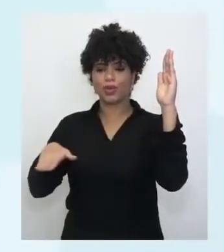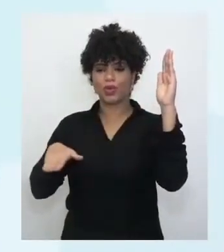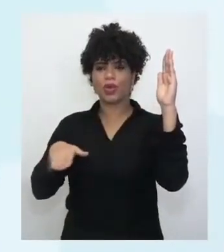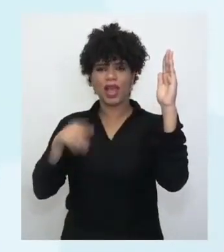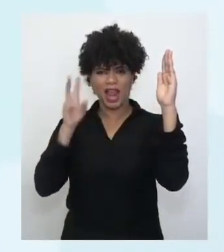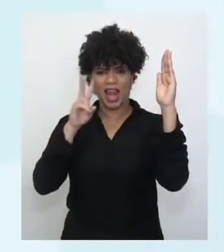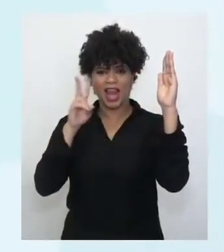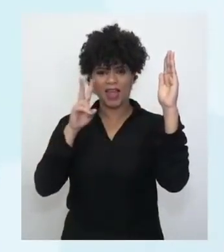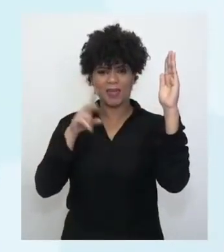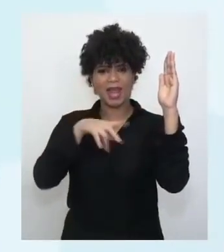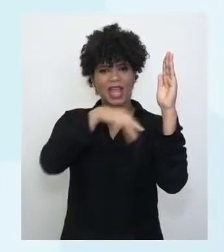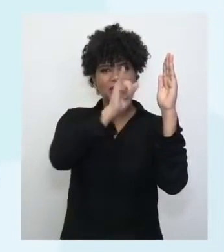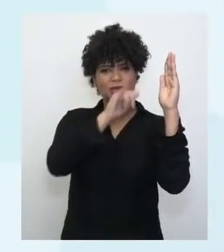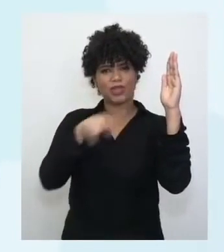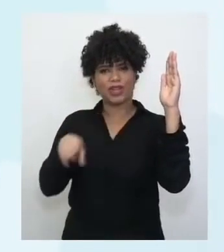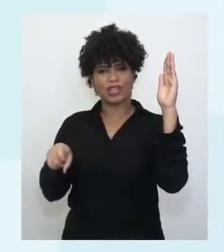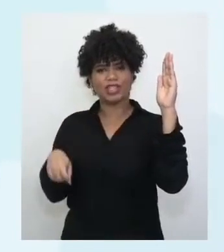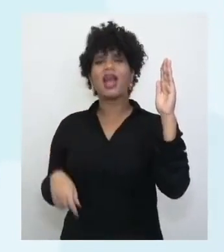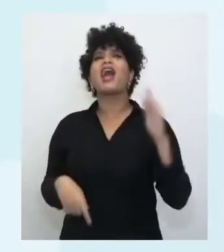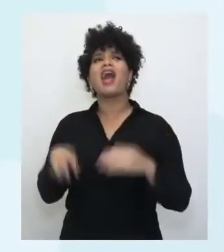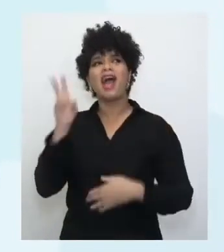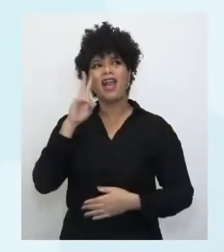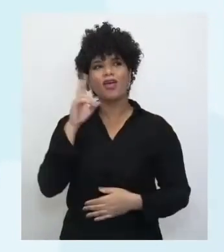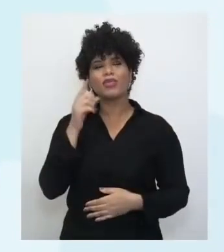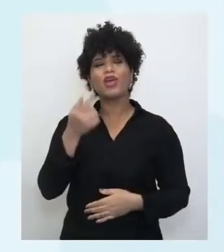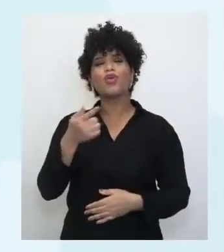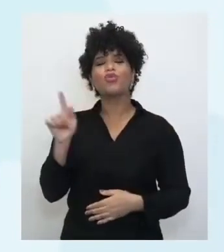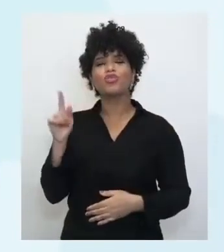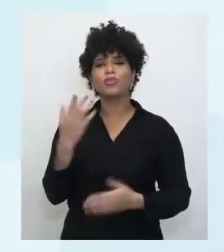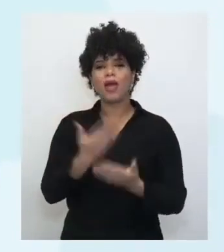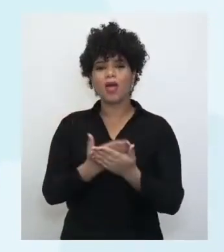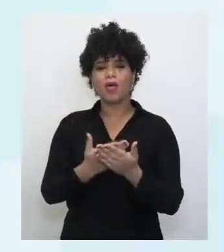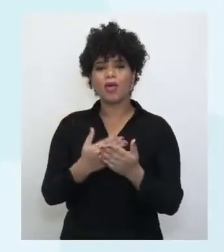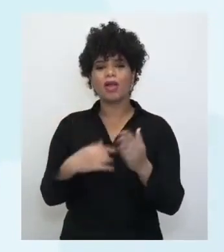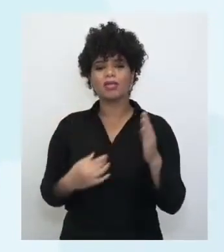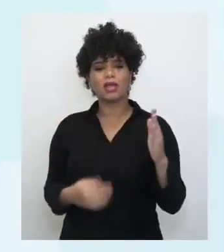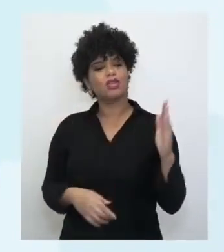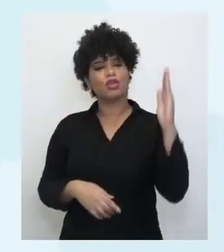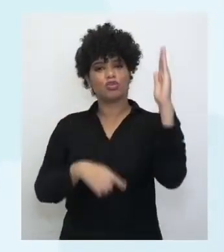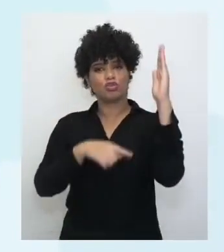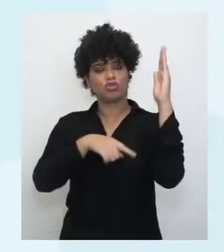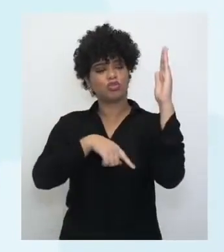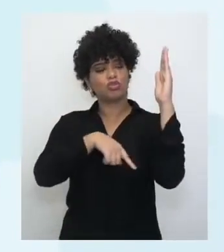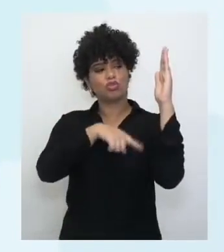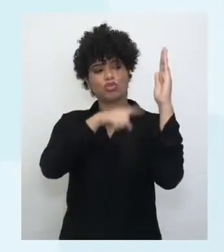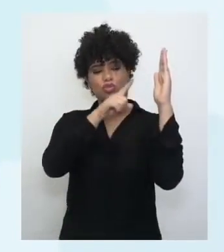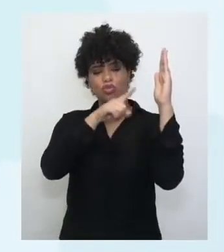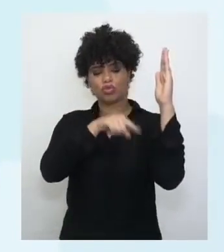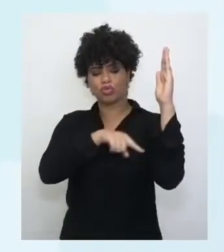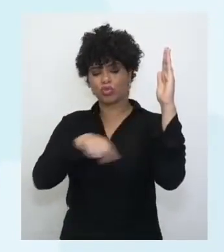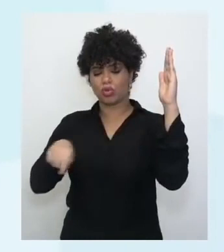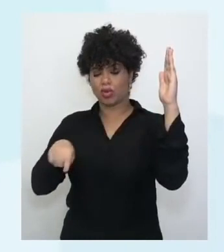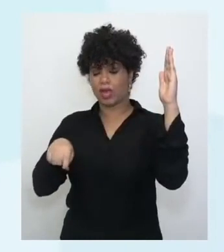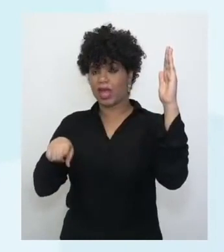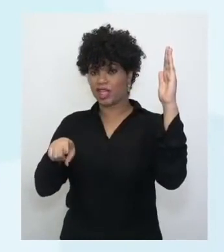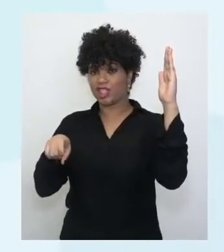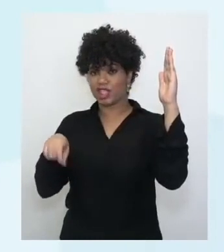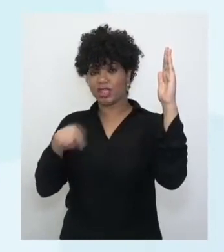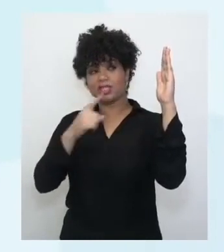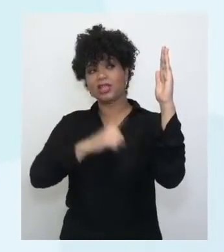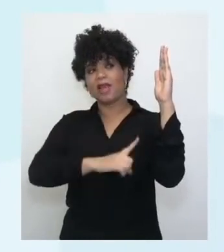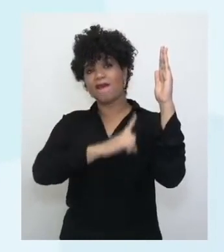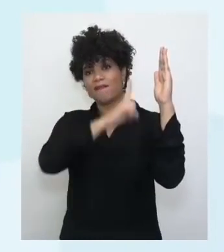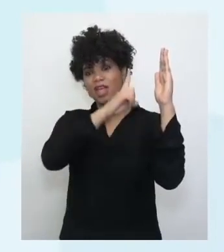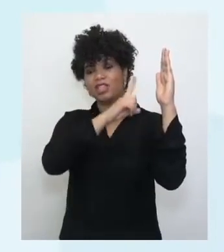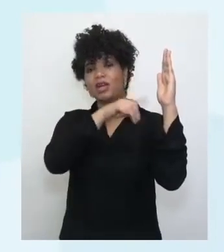dele? Eu lembro sim, da última aula. A gente tem um eixo na horizontal, que é o X, um eixo na vertical, que é o Y.